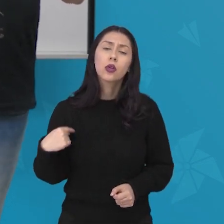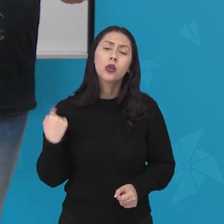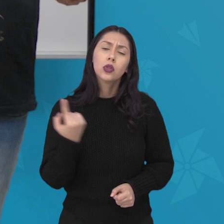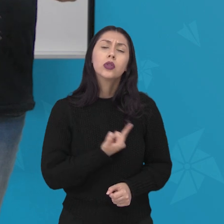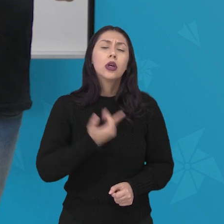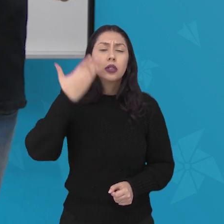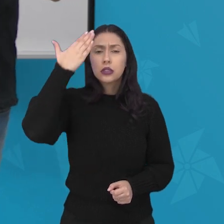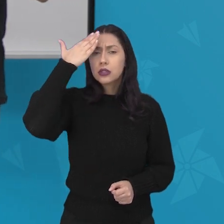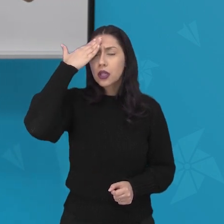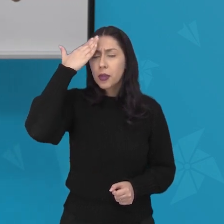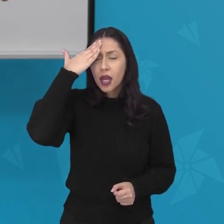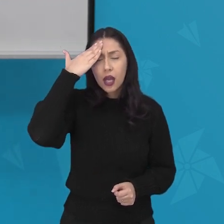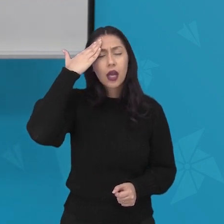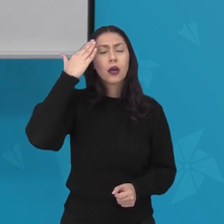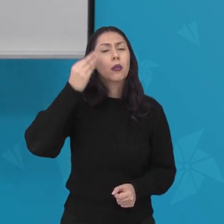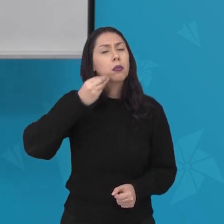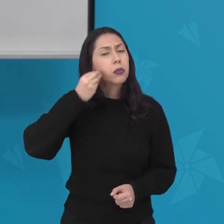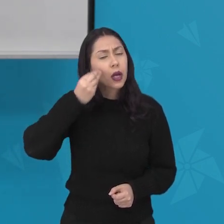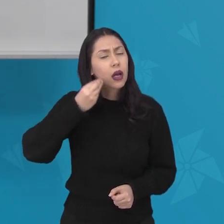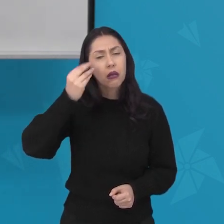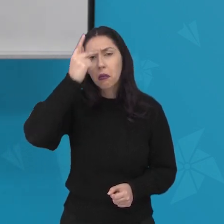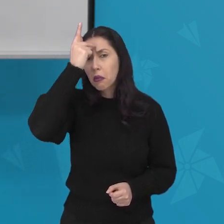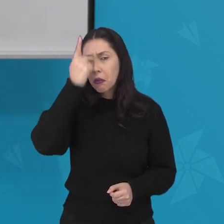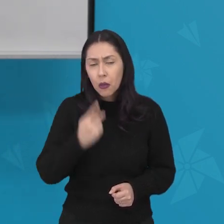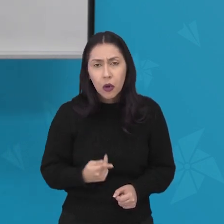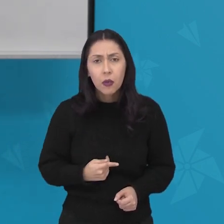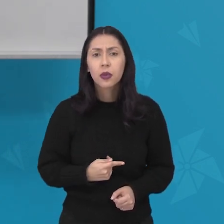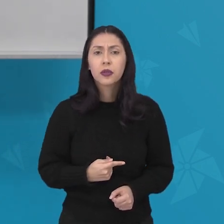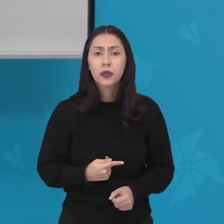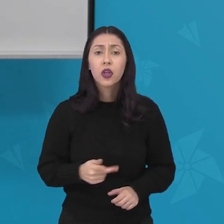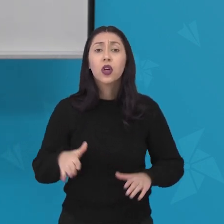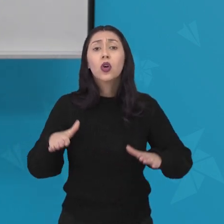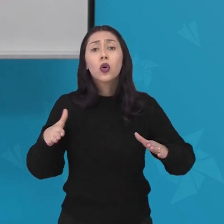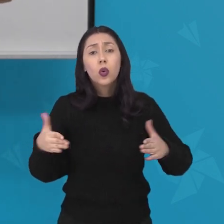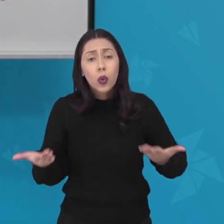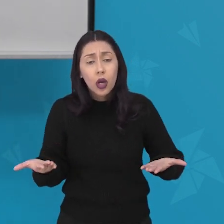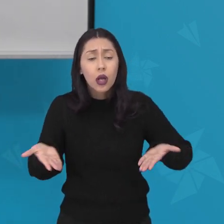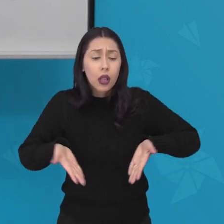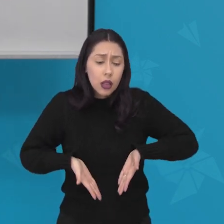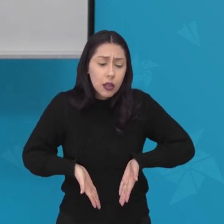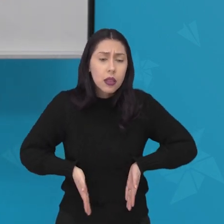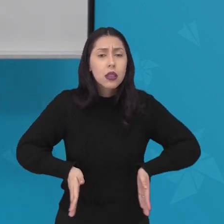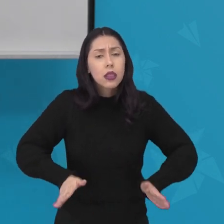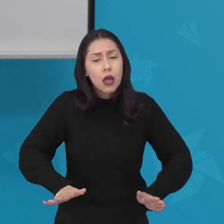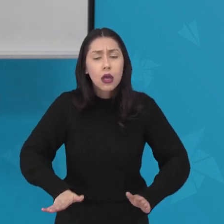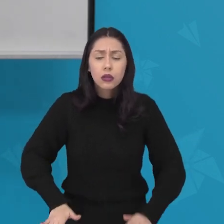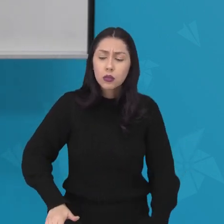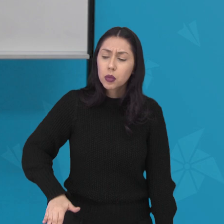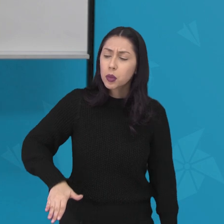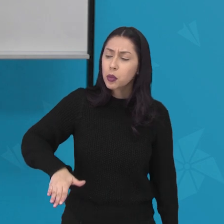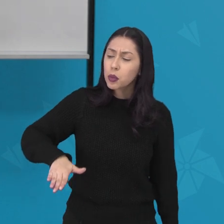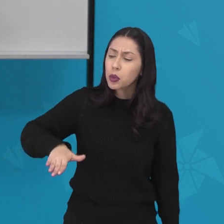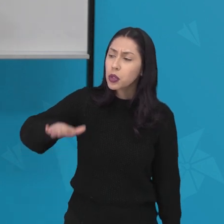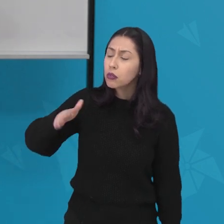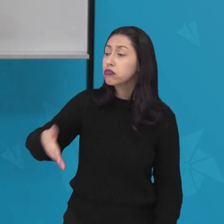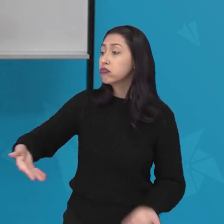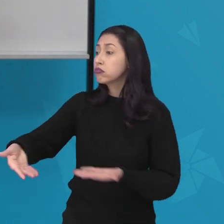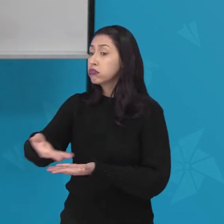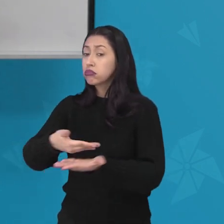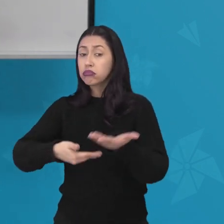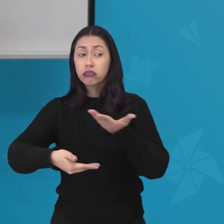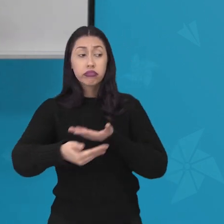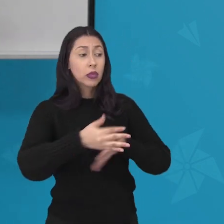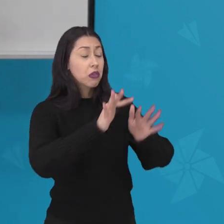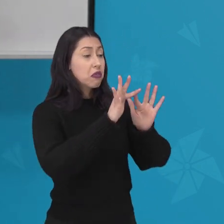Todos nós sabemos, de experiência própria, que desde o nascimento, vivendo em sociedade, convivendo